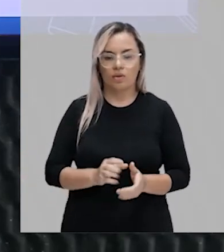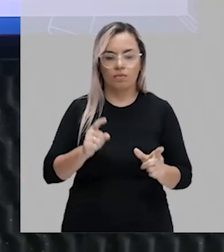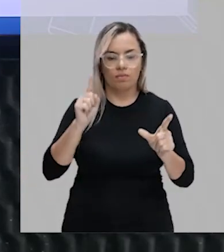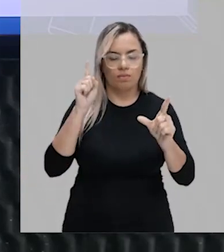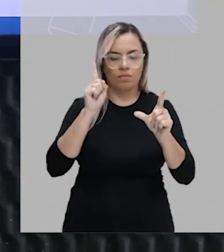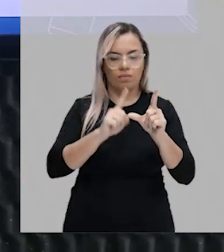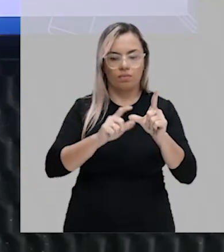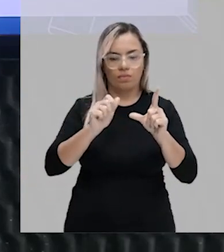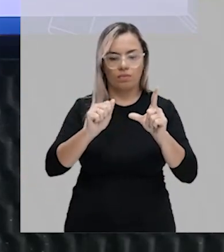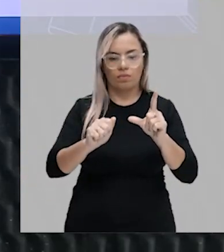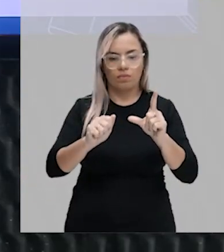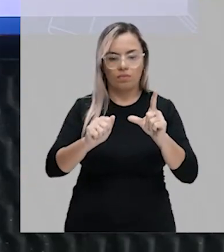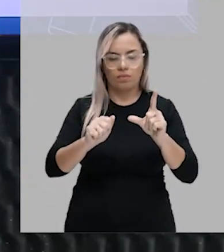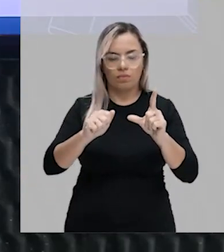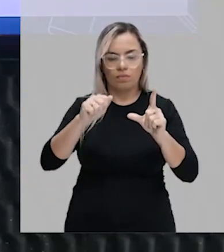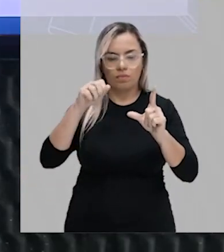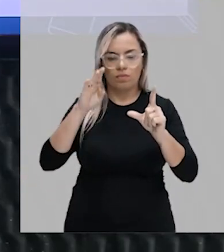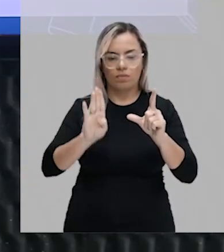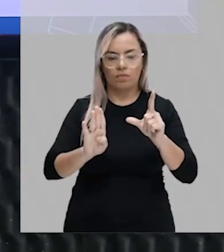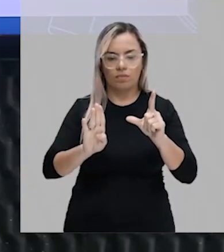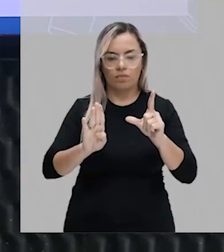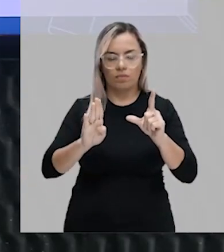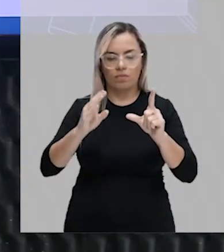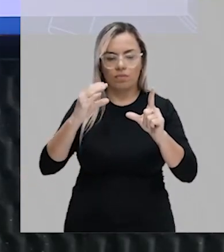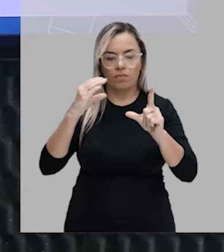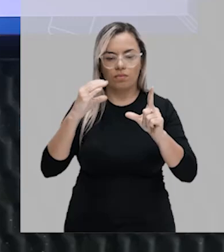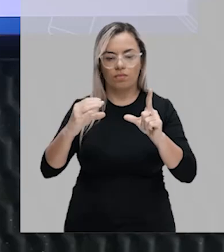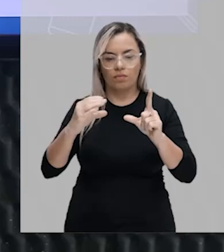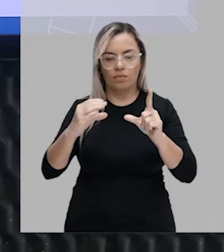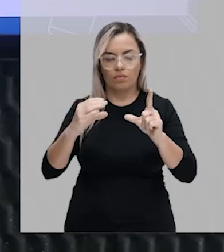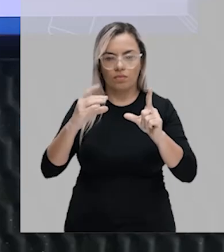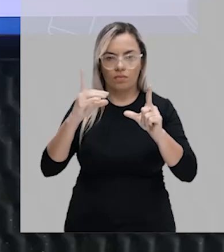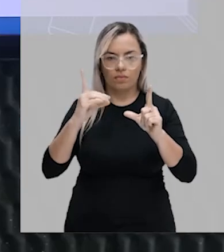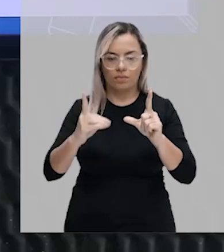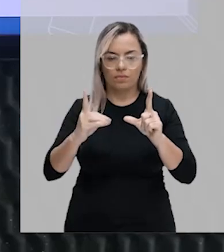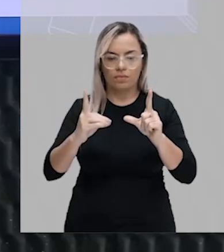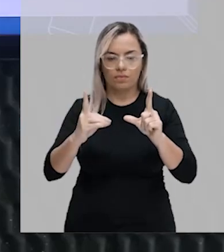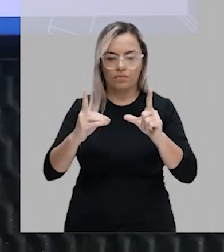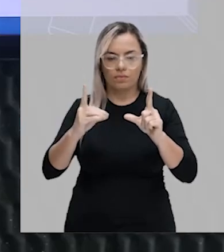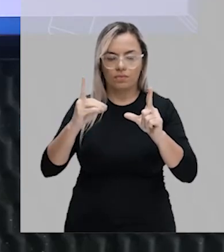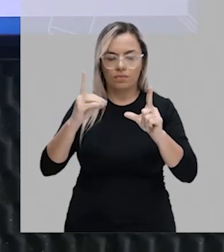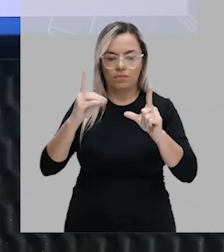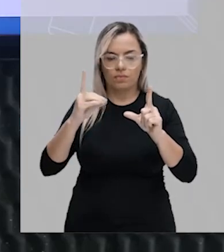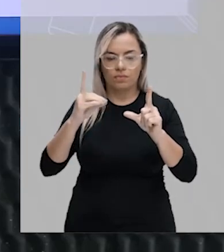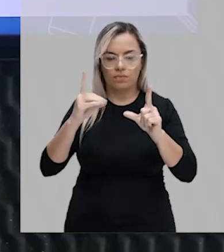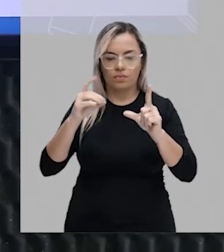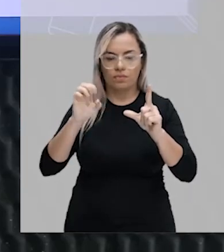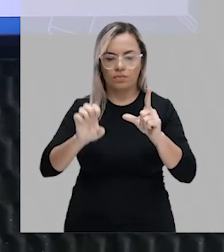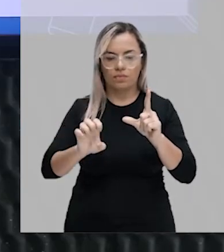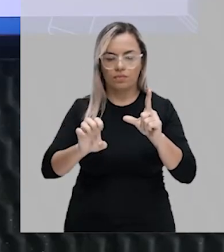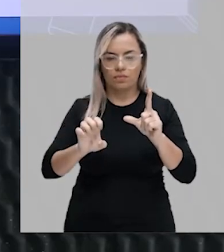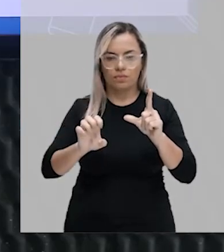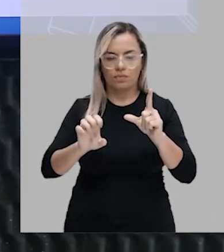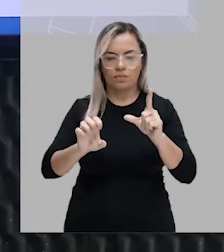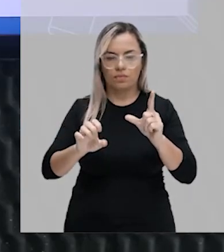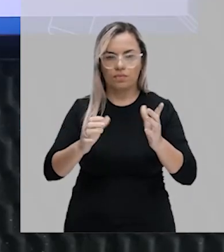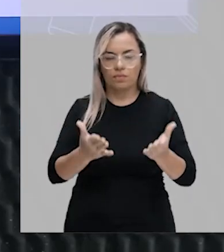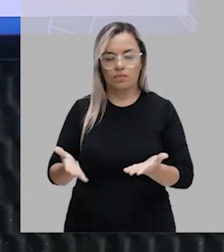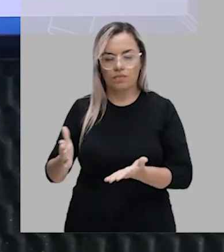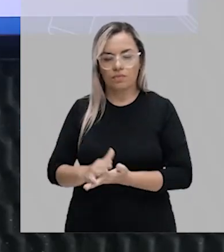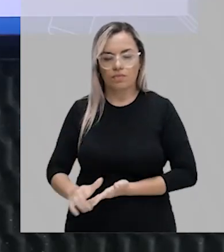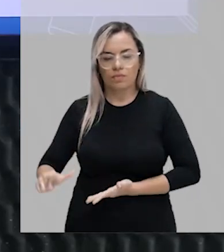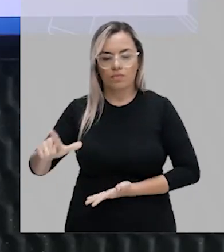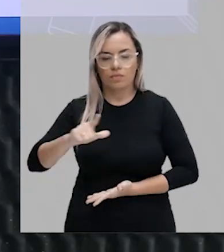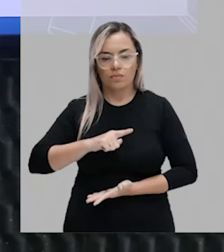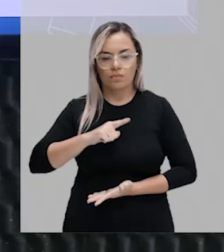Seria aminoácidos, conservados, micro-organismo, enzima ou proteína. Então, eu tenho